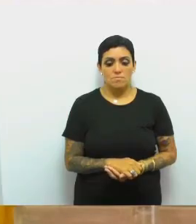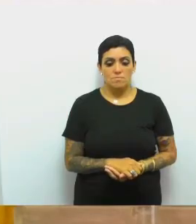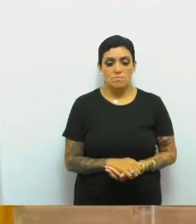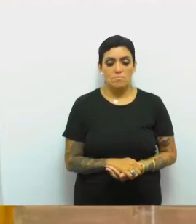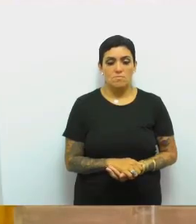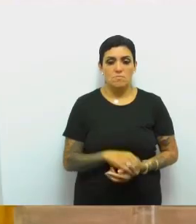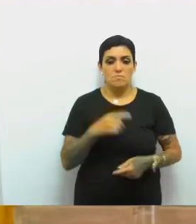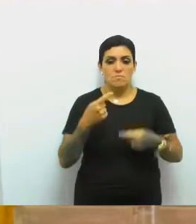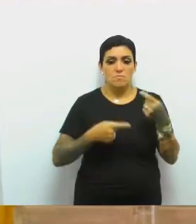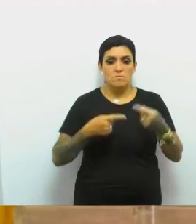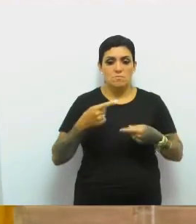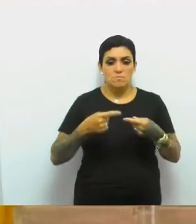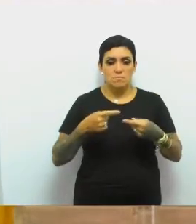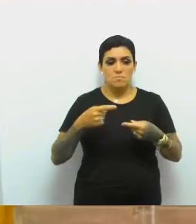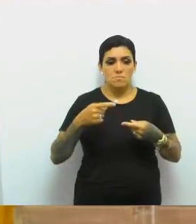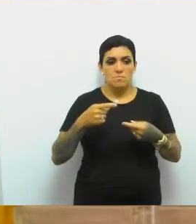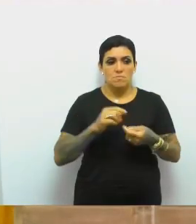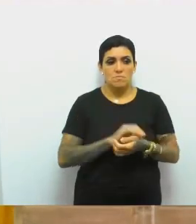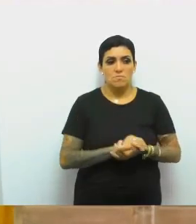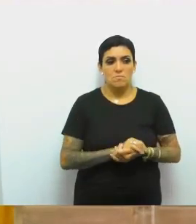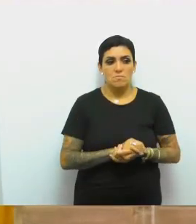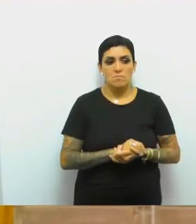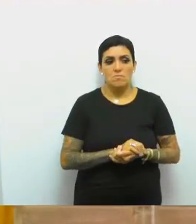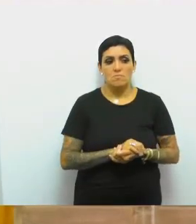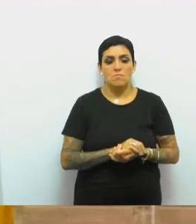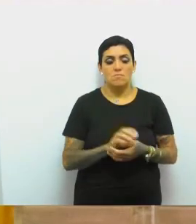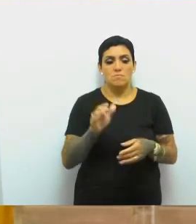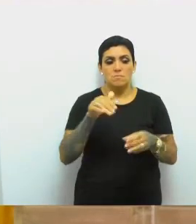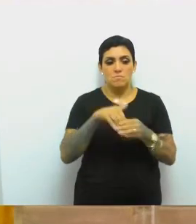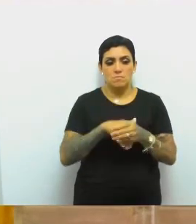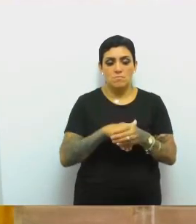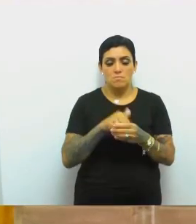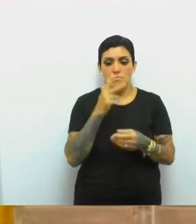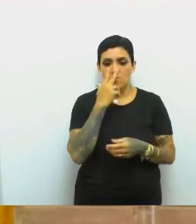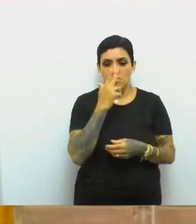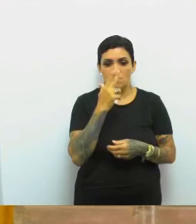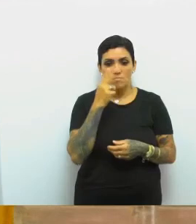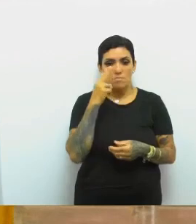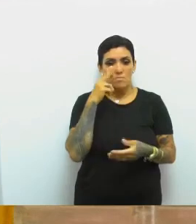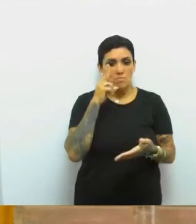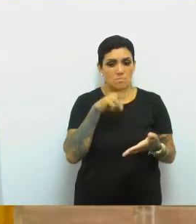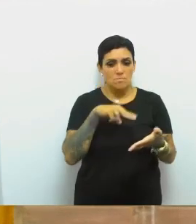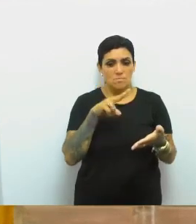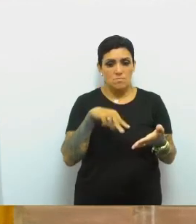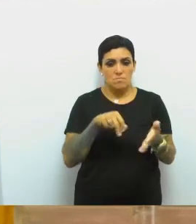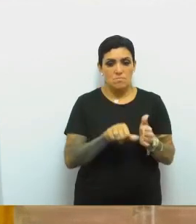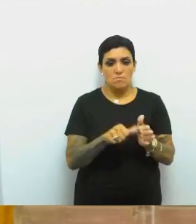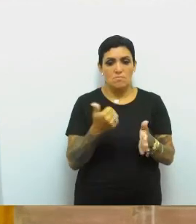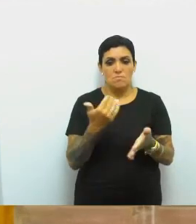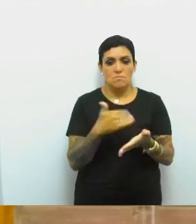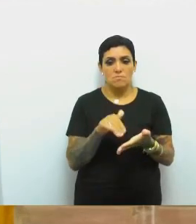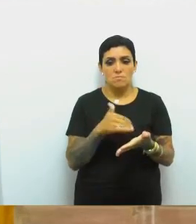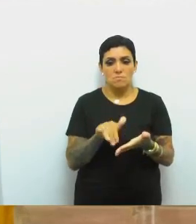Vamos colocar em discussão e em votação os pareceres choralidos pelo primeiro secretário.